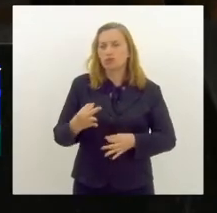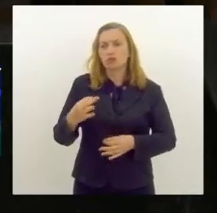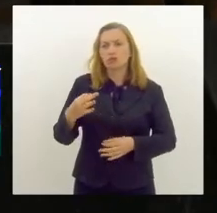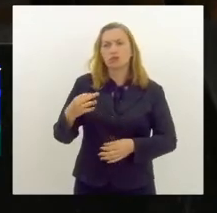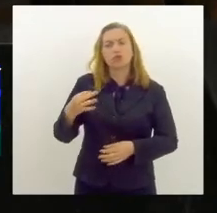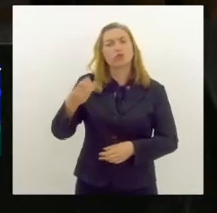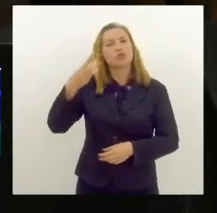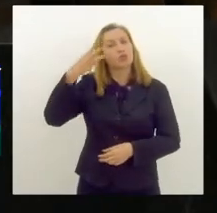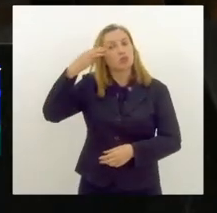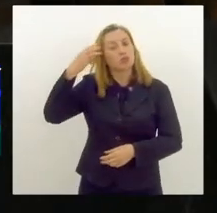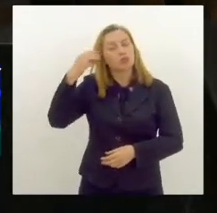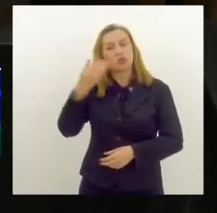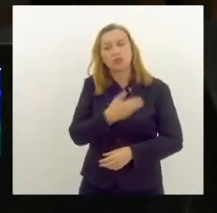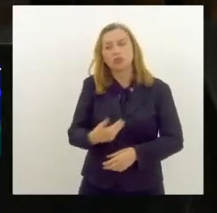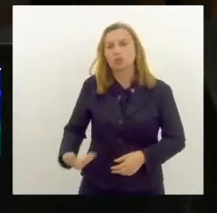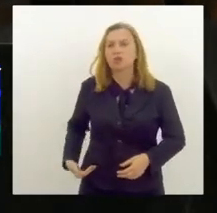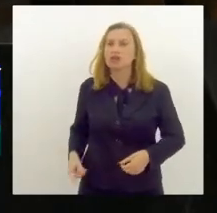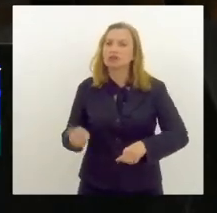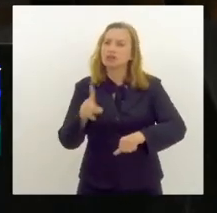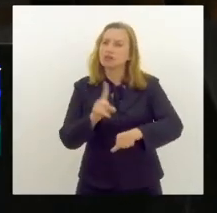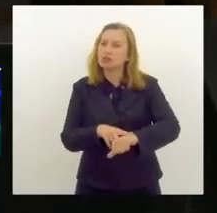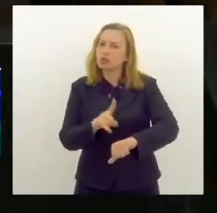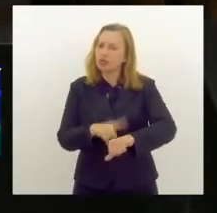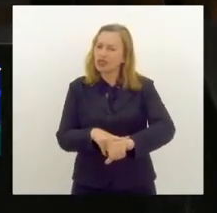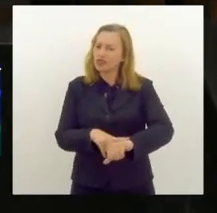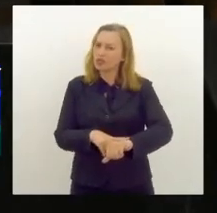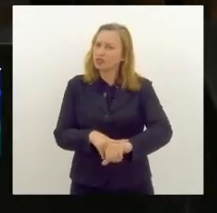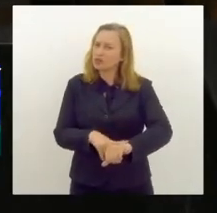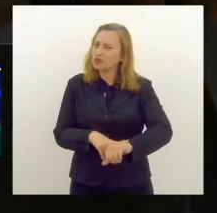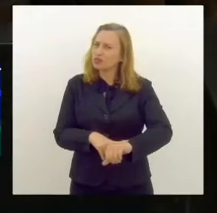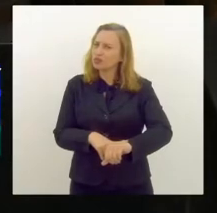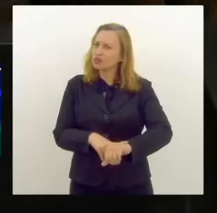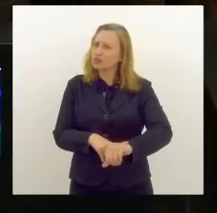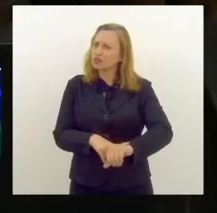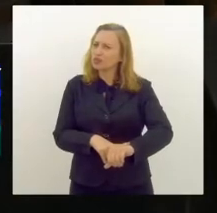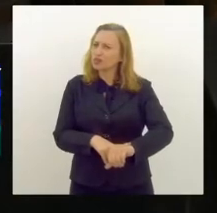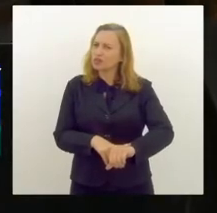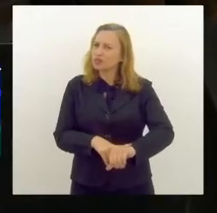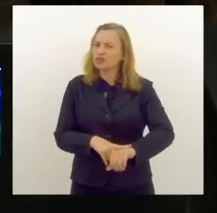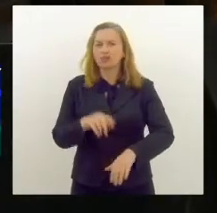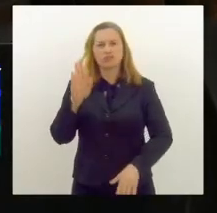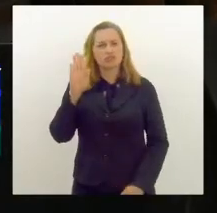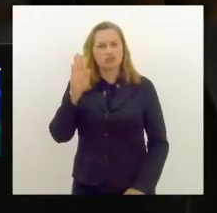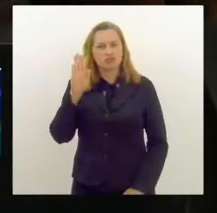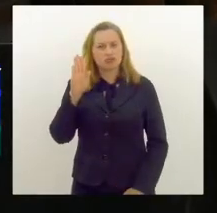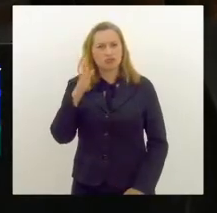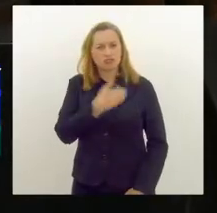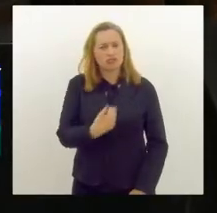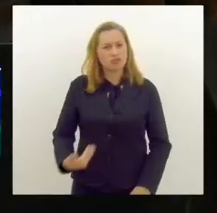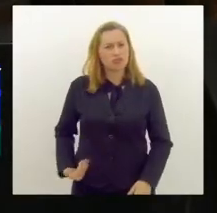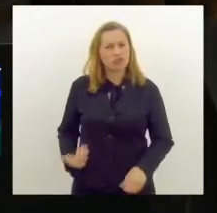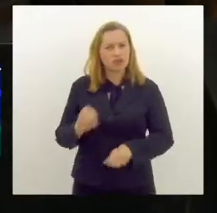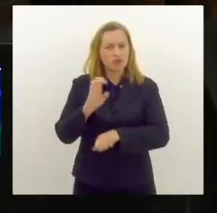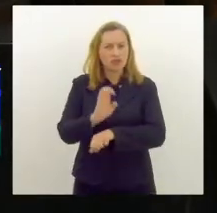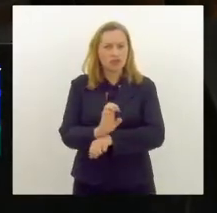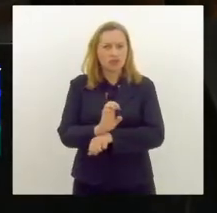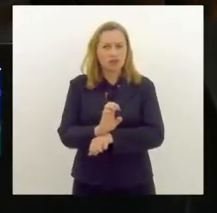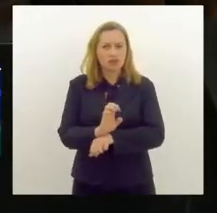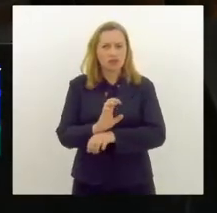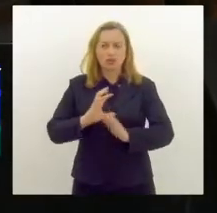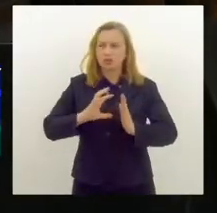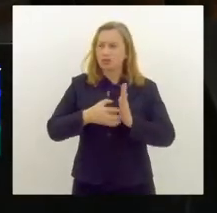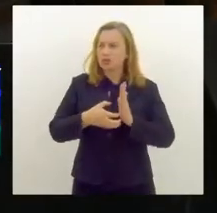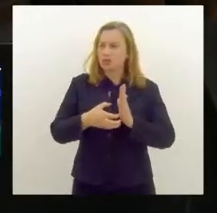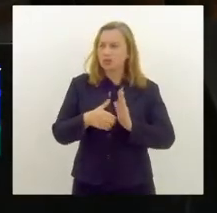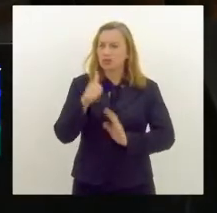Witzel, que a esse momento coloca-se como candidato a governo do Estado pelo Partido